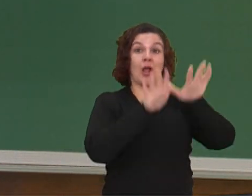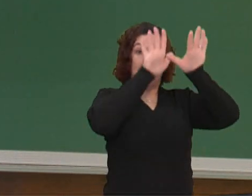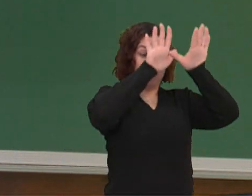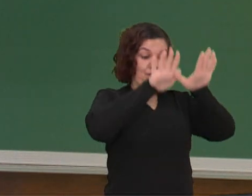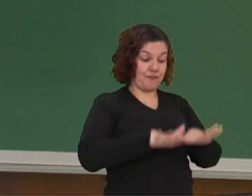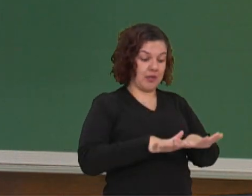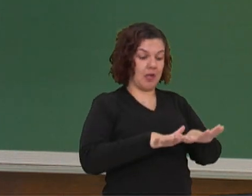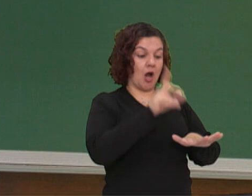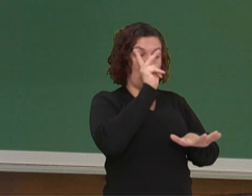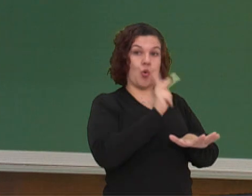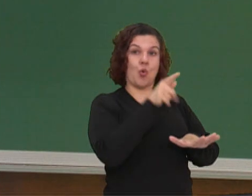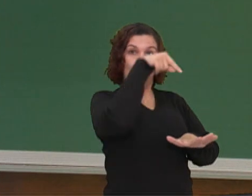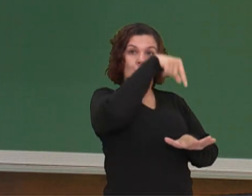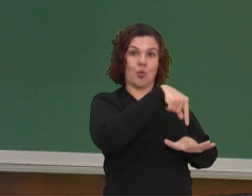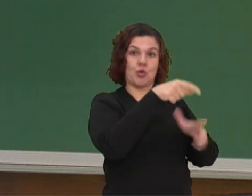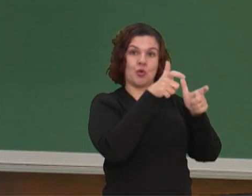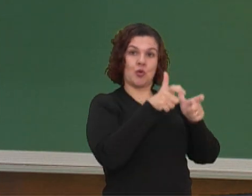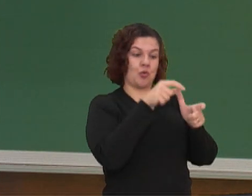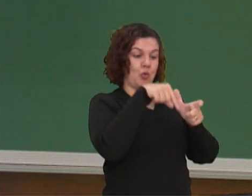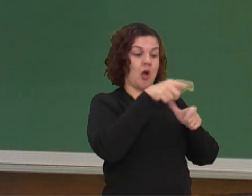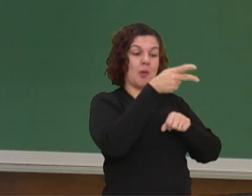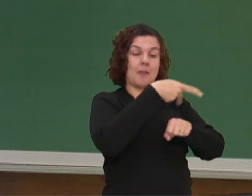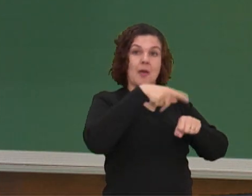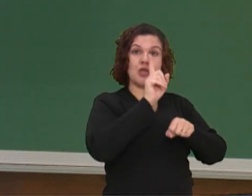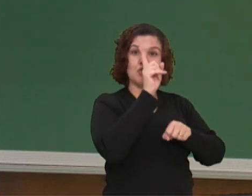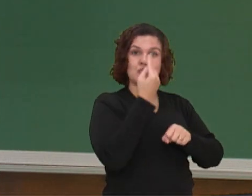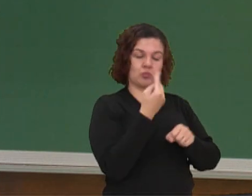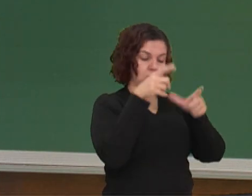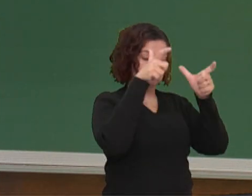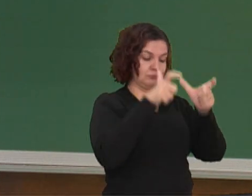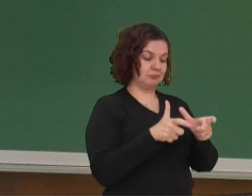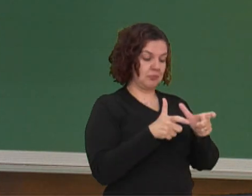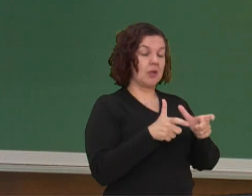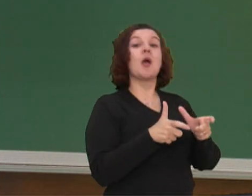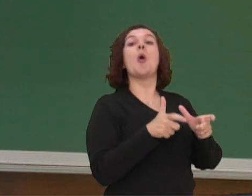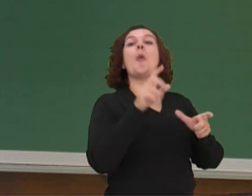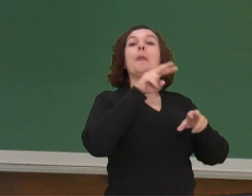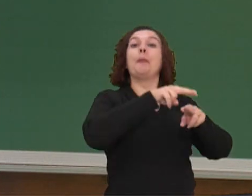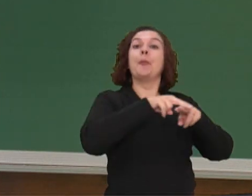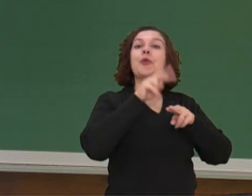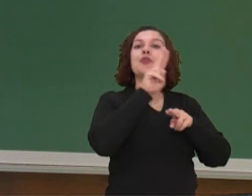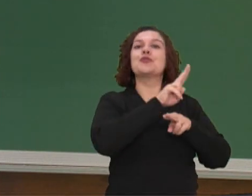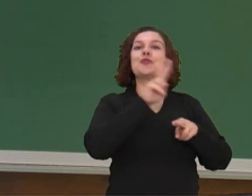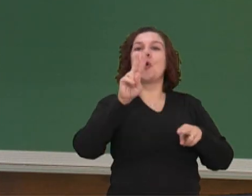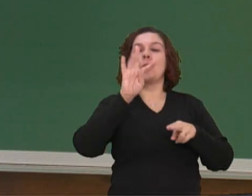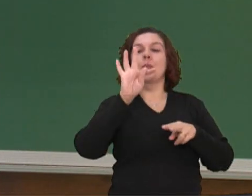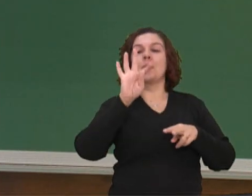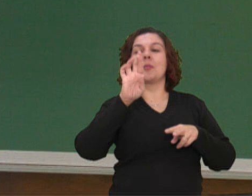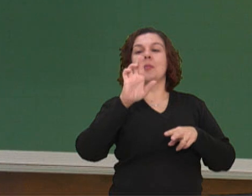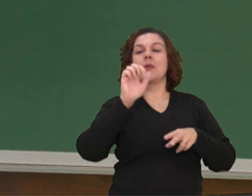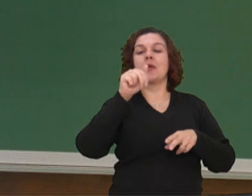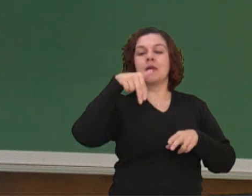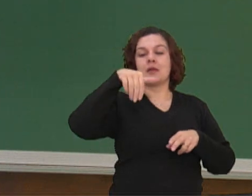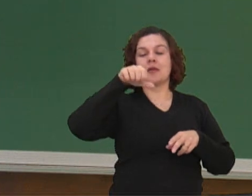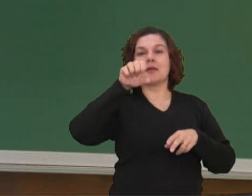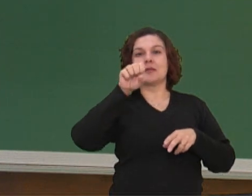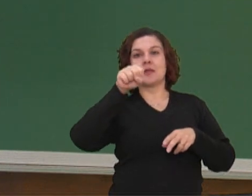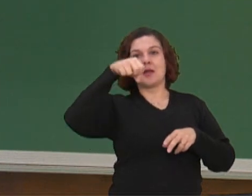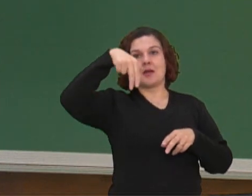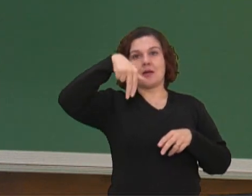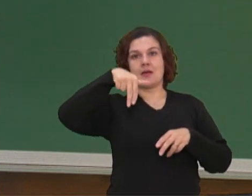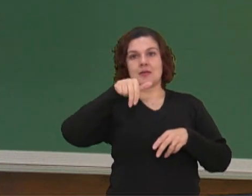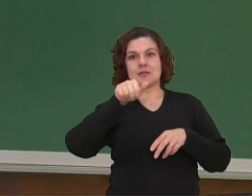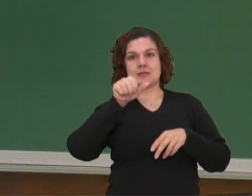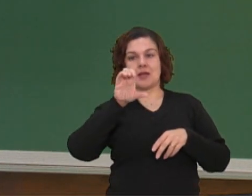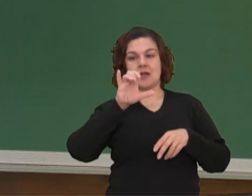mais ligadas somente a uma nação. Por isso que elas são chamadas de transnacionais, ou seja, para além das